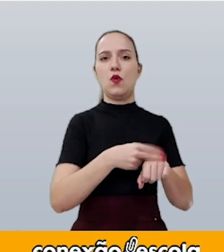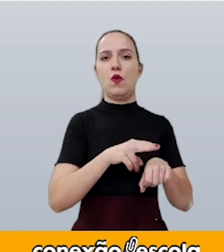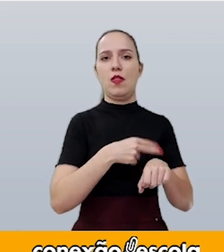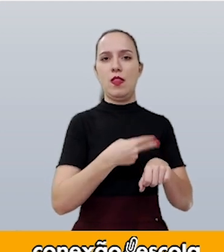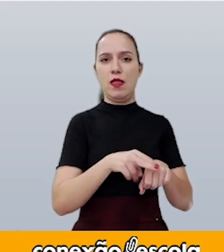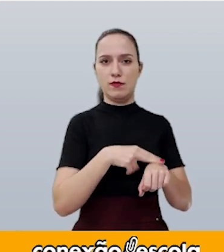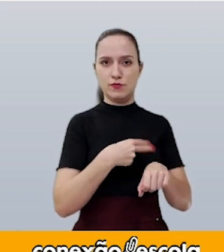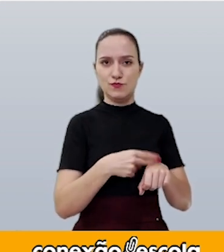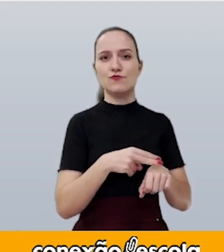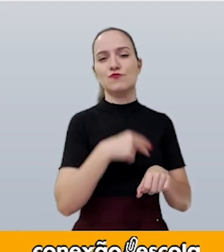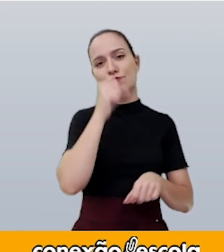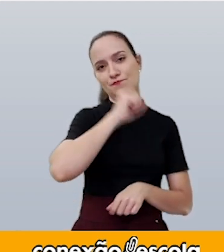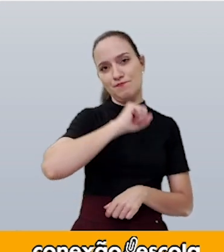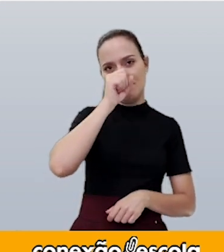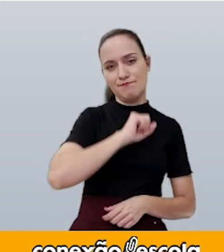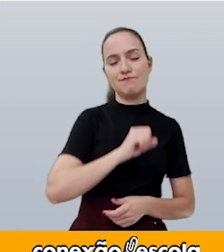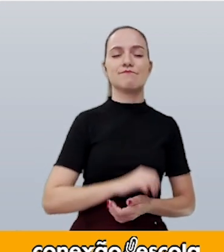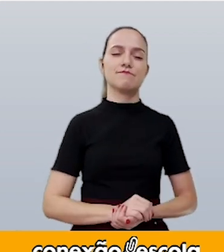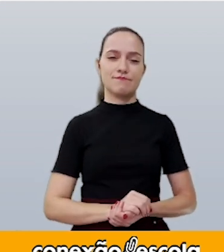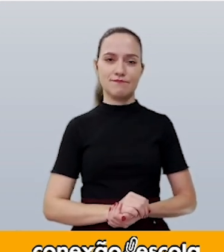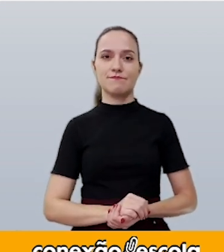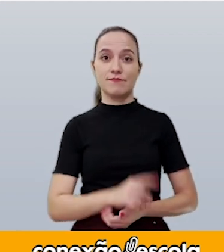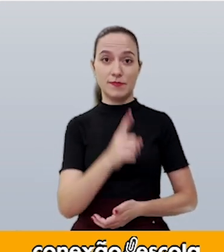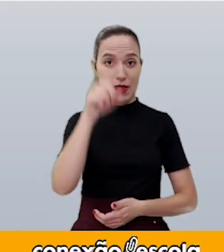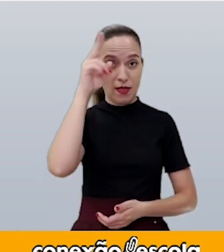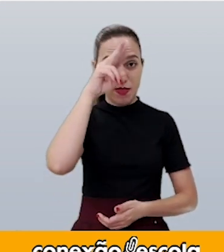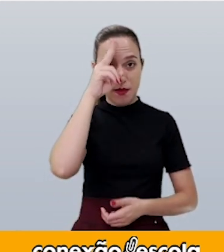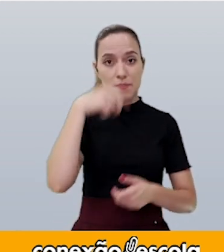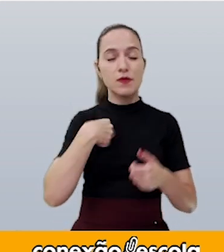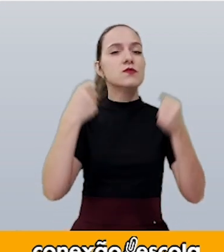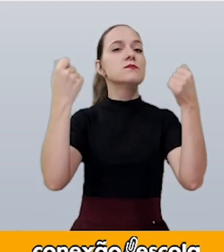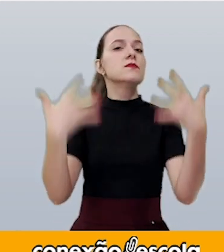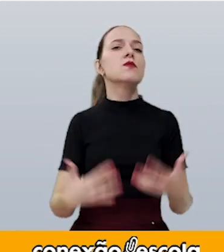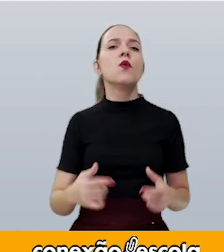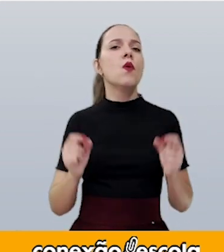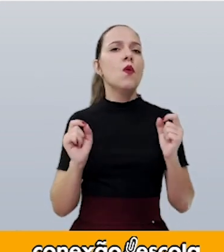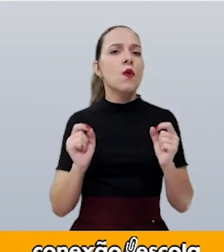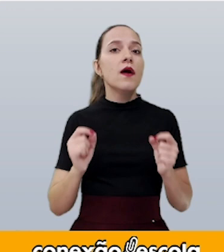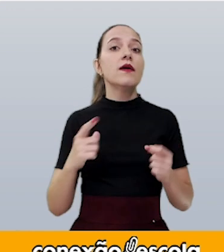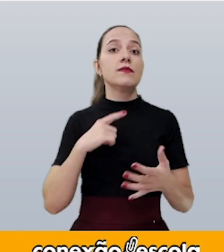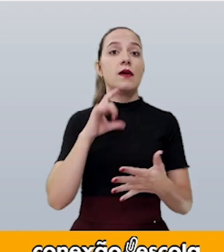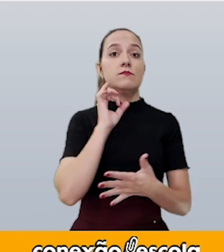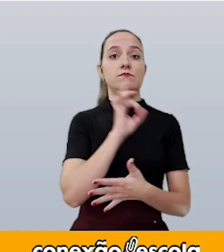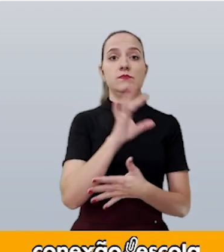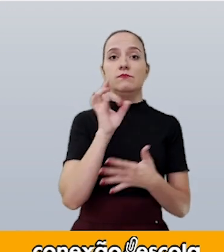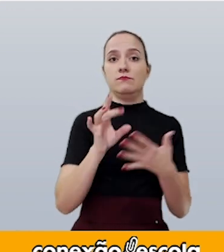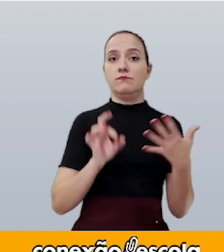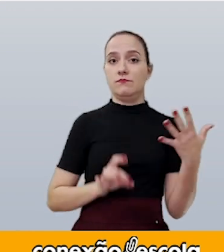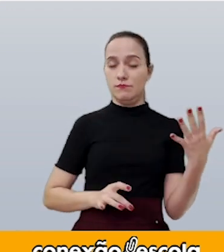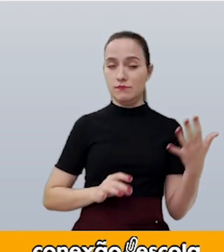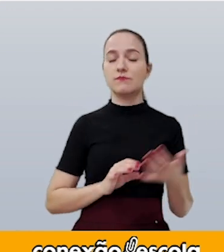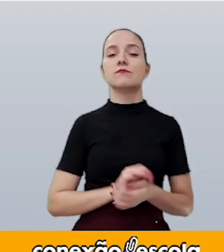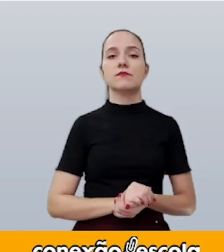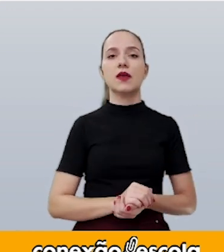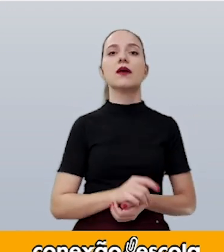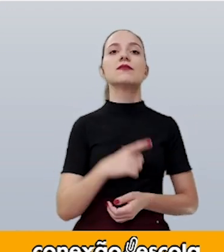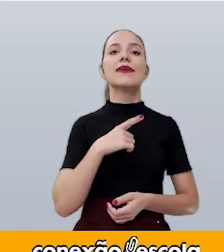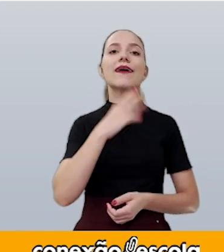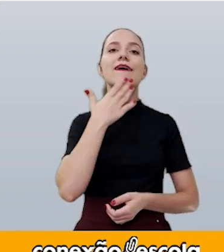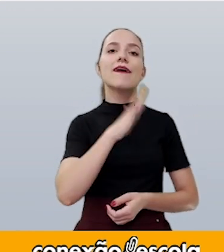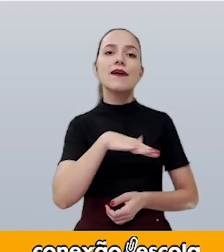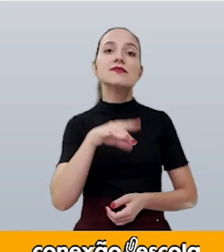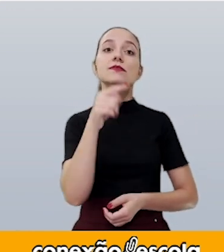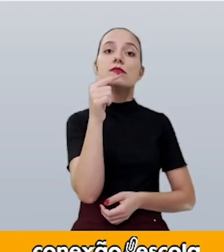ao sabor de chocolate. Lembrem que eu falei para vocês que são 7 crianças que escolheram